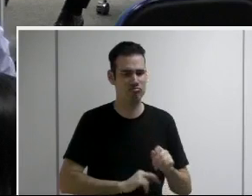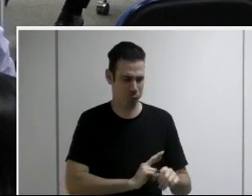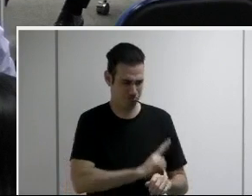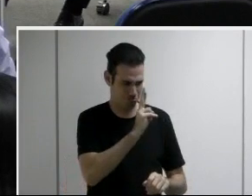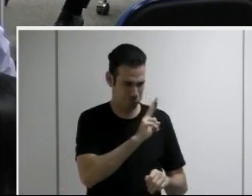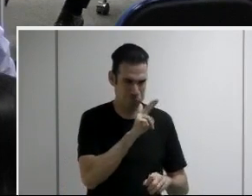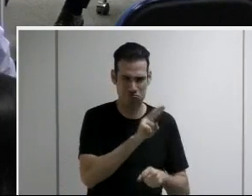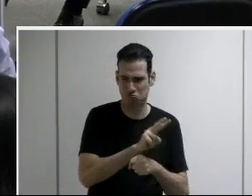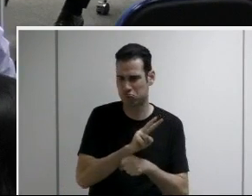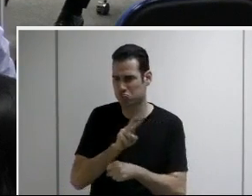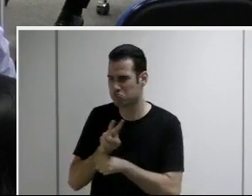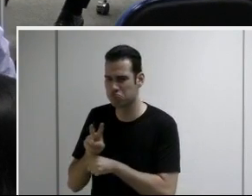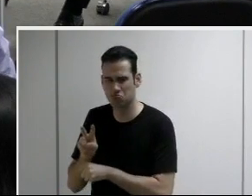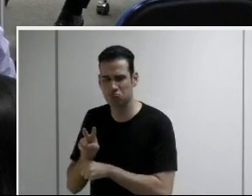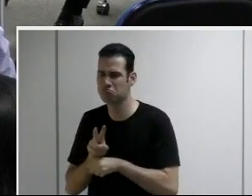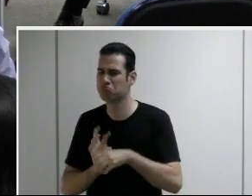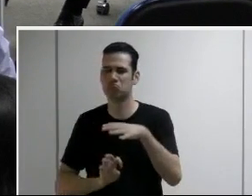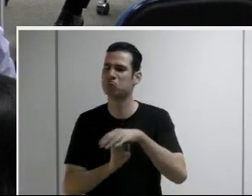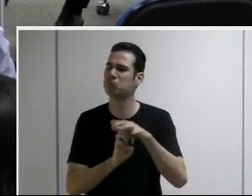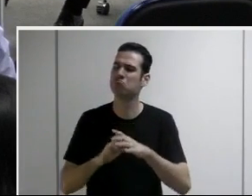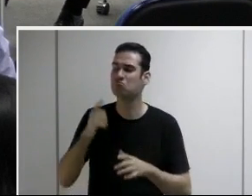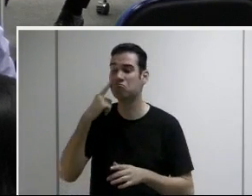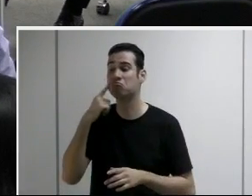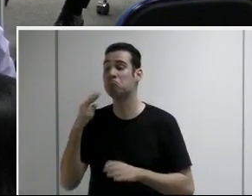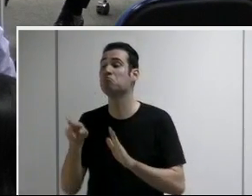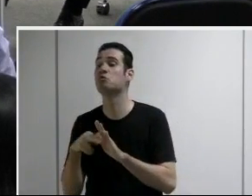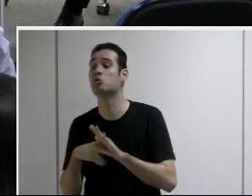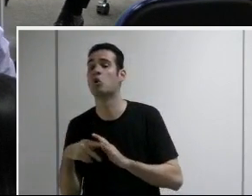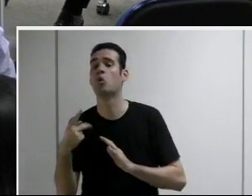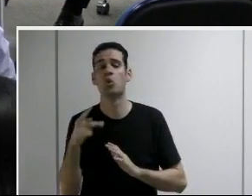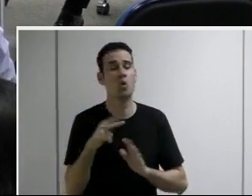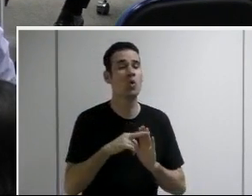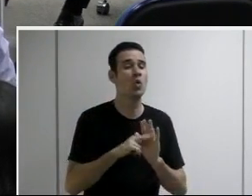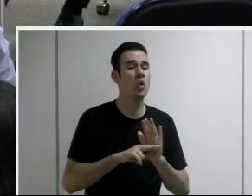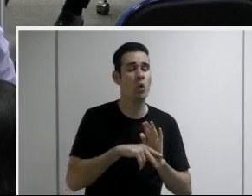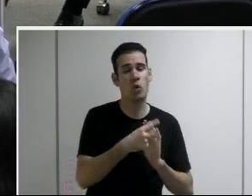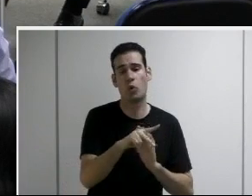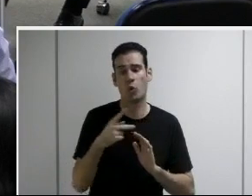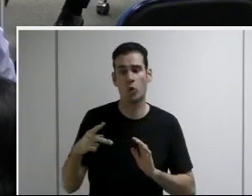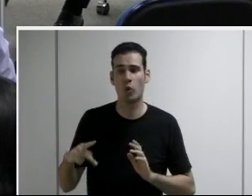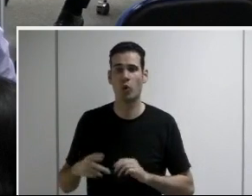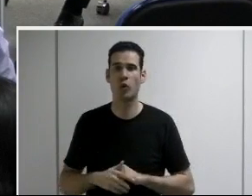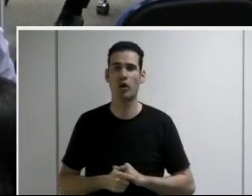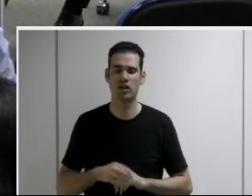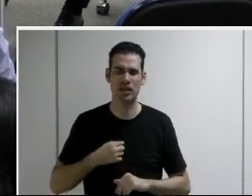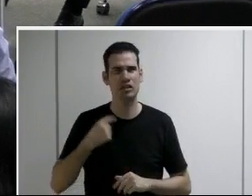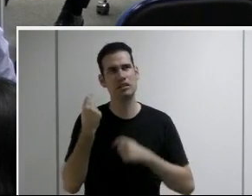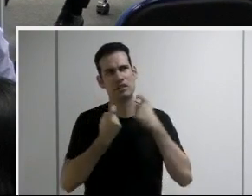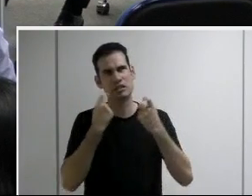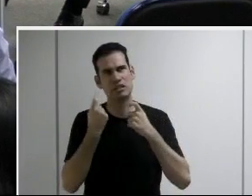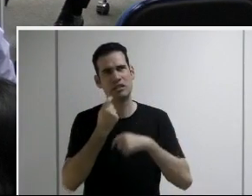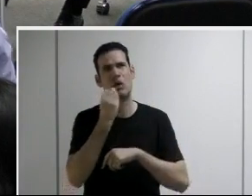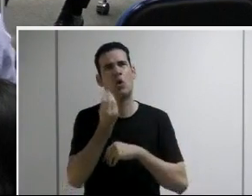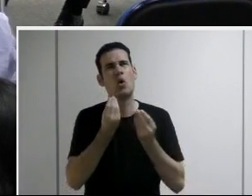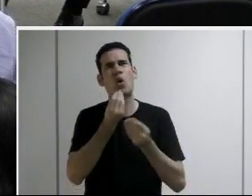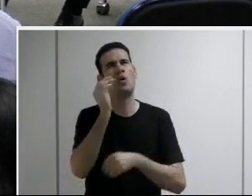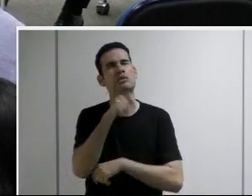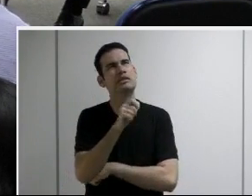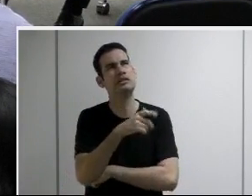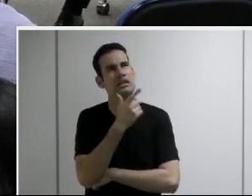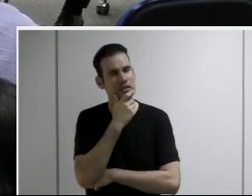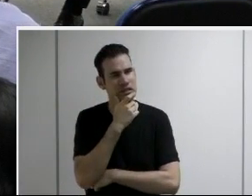podendo questionar a certificação que foi feita, o que gera uma insegurança jurídica enorme. Então, a minha preocupação está nesse passo,